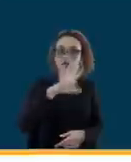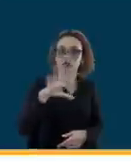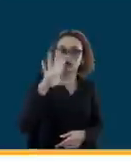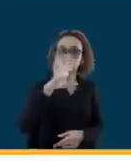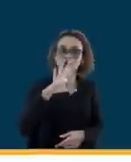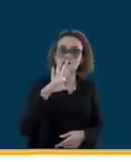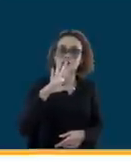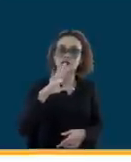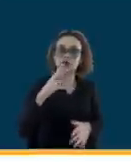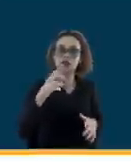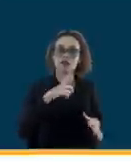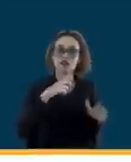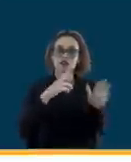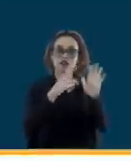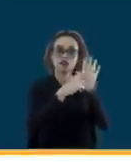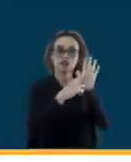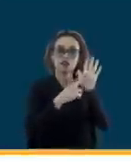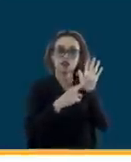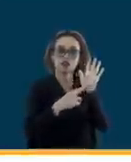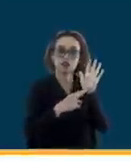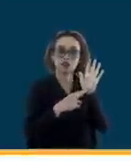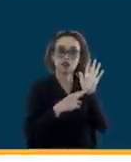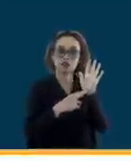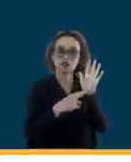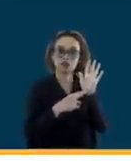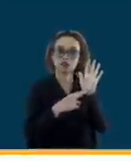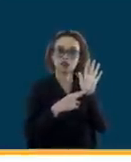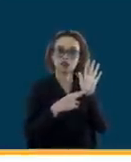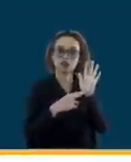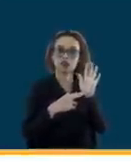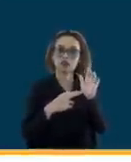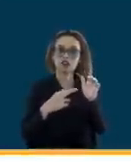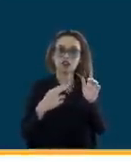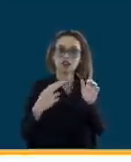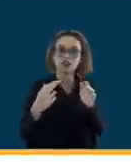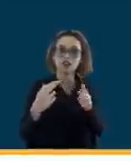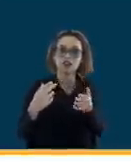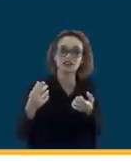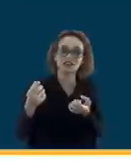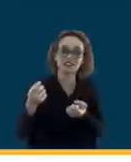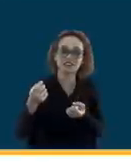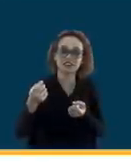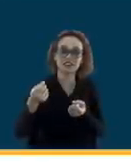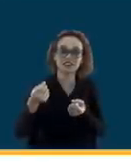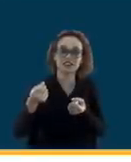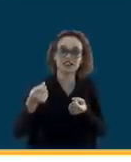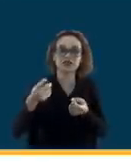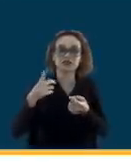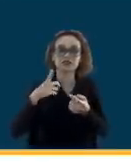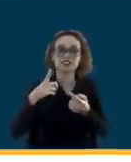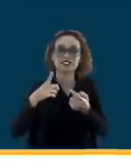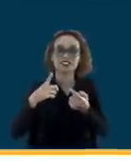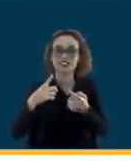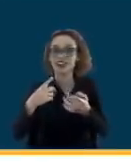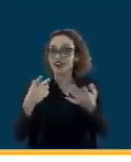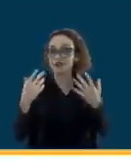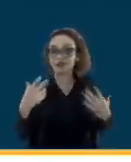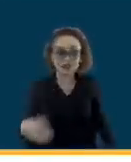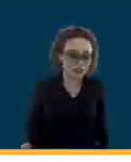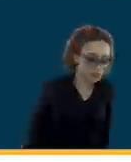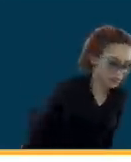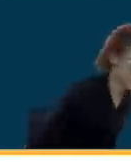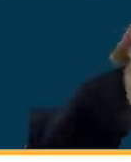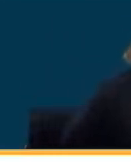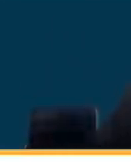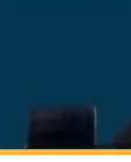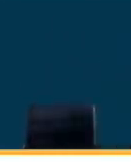colegas debatendo a úlcera do Pará, tem gente se manifestando, gente que veio do Centro-Oeste, que teve